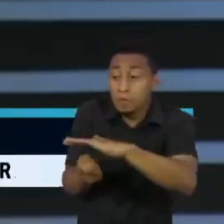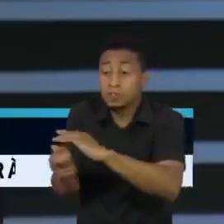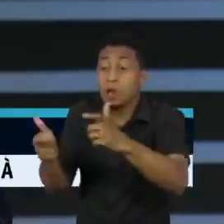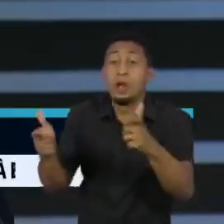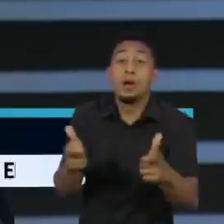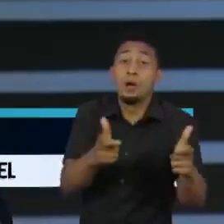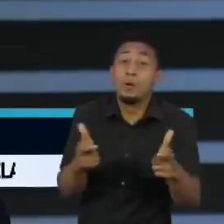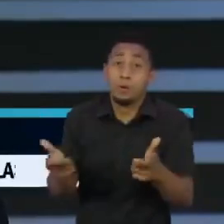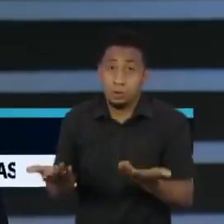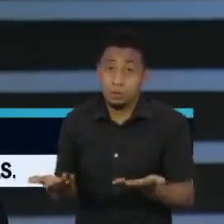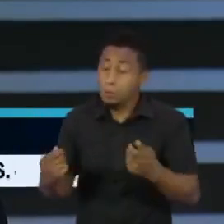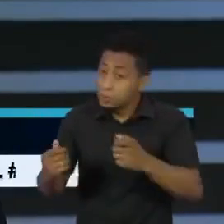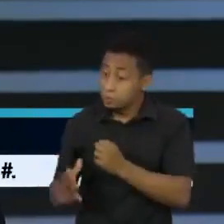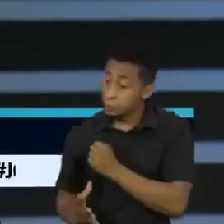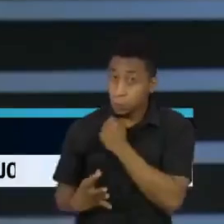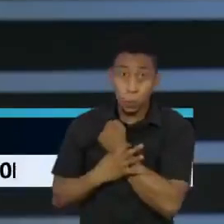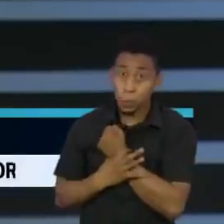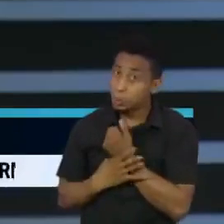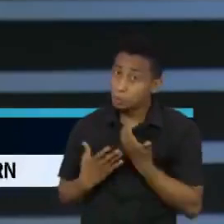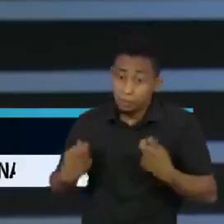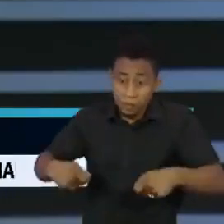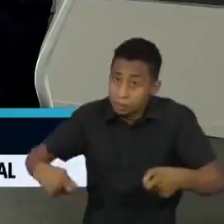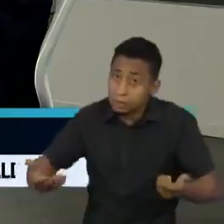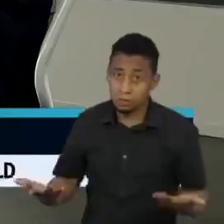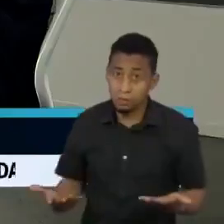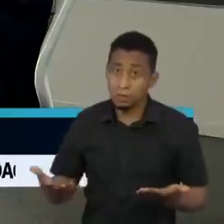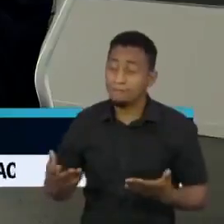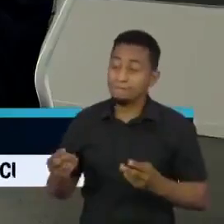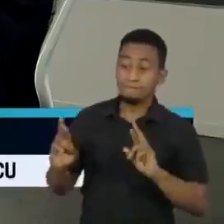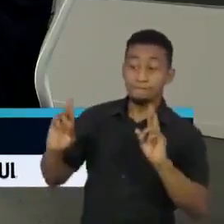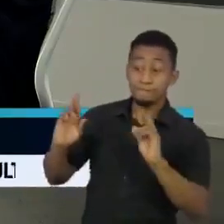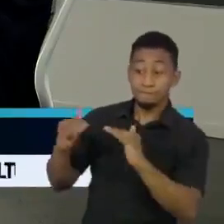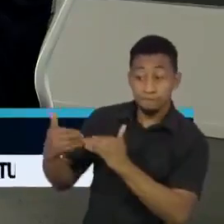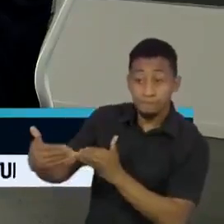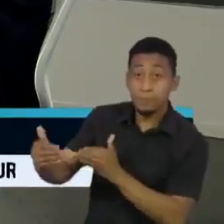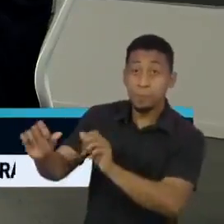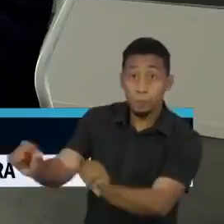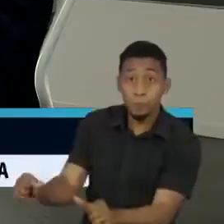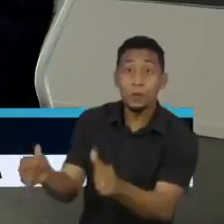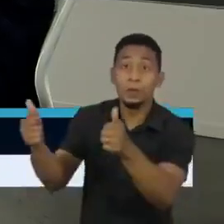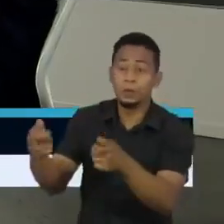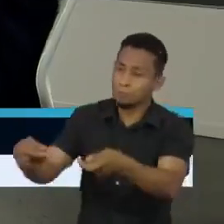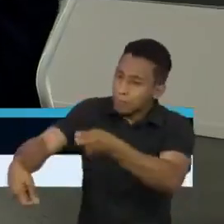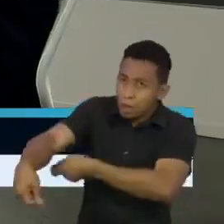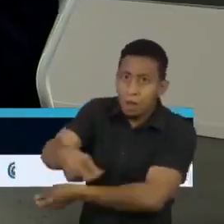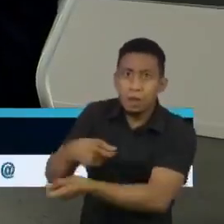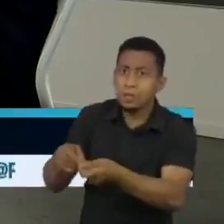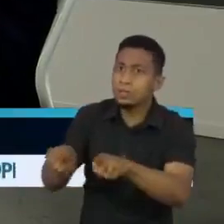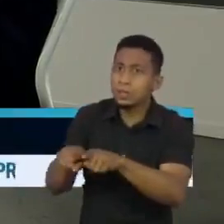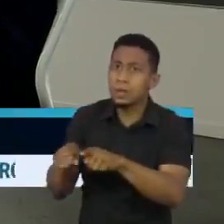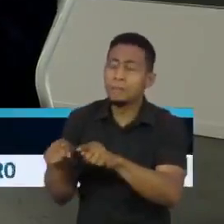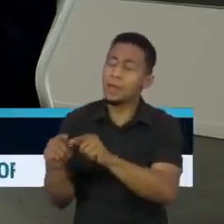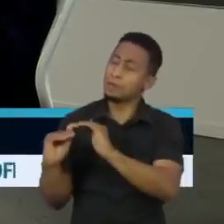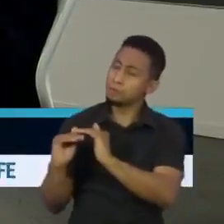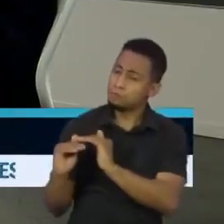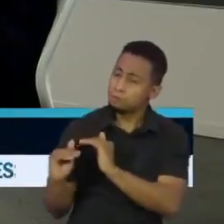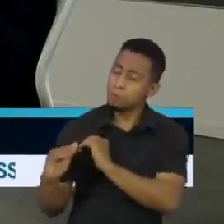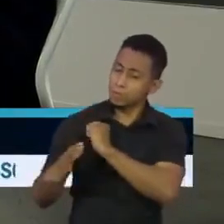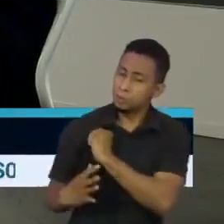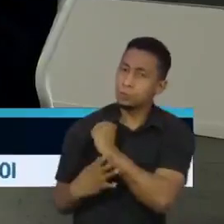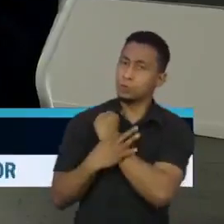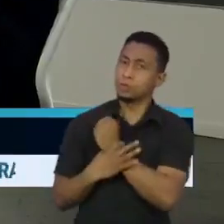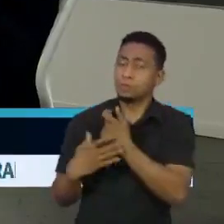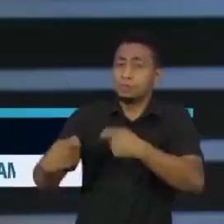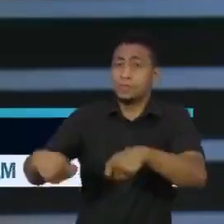espaço onde você tem algum alguma previsibilidade né algum otimismo ponto de vista de de atividade econômica que alguma estabilidade do ponto de vista de segurança